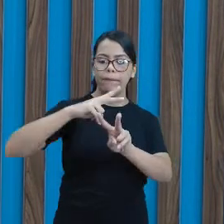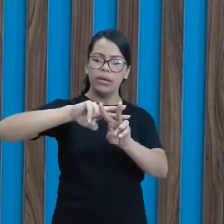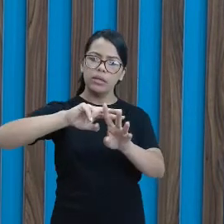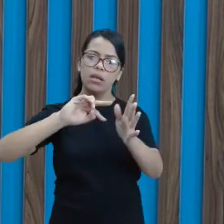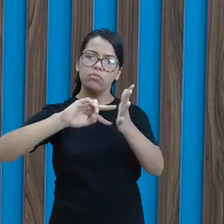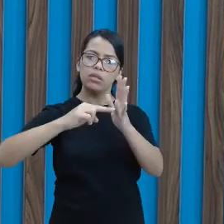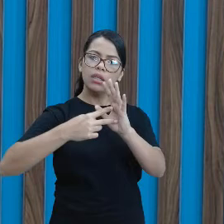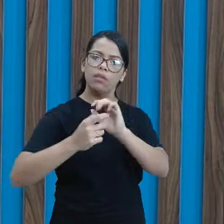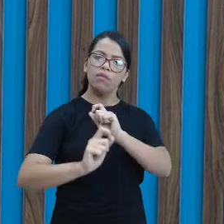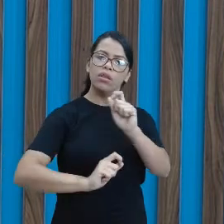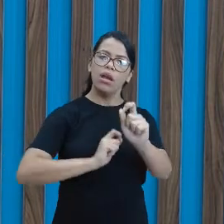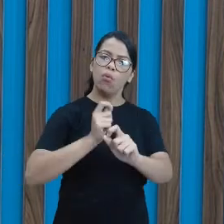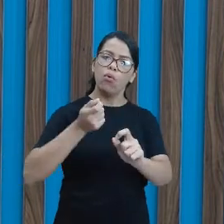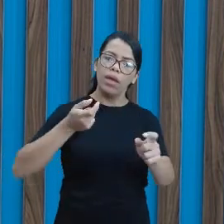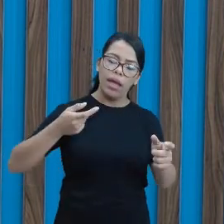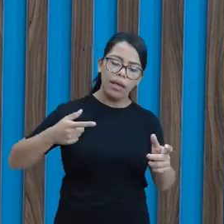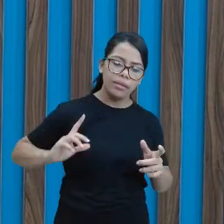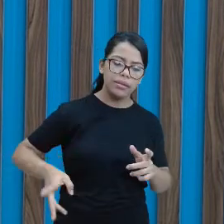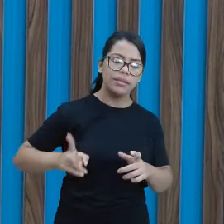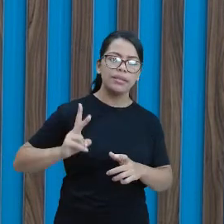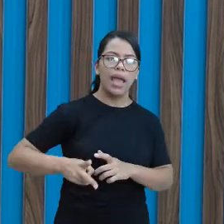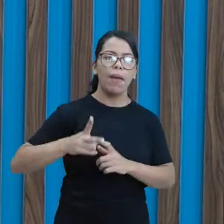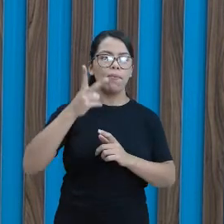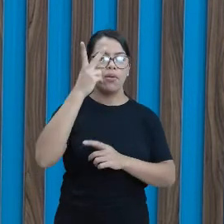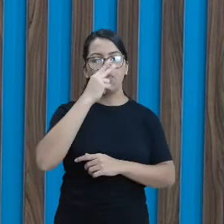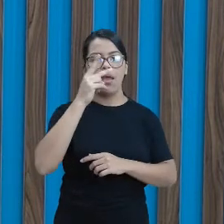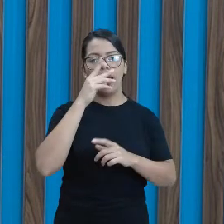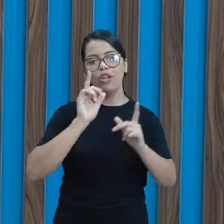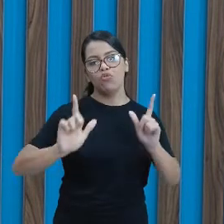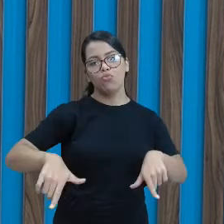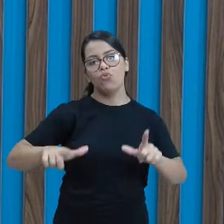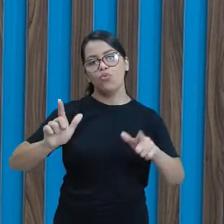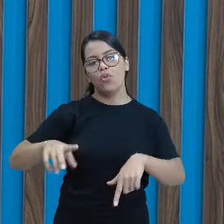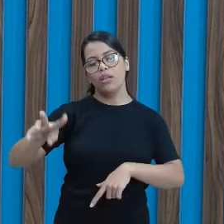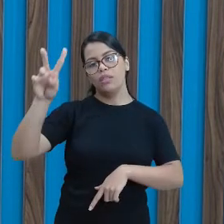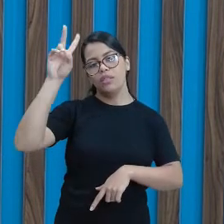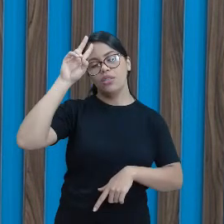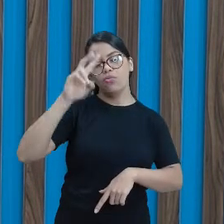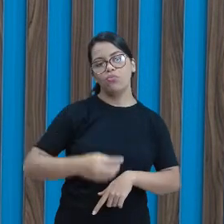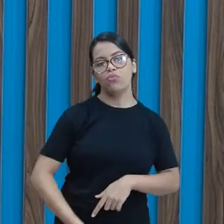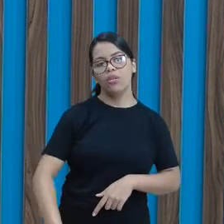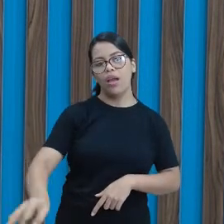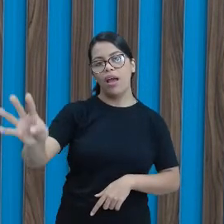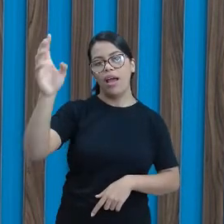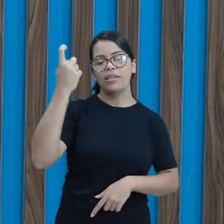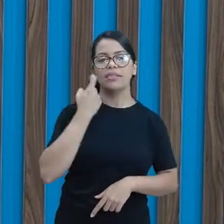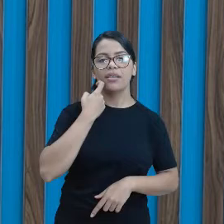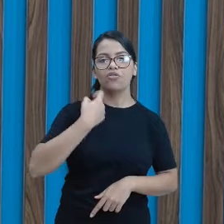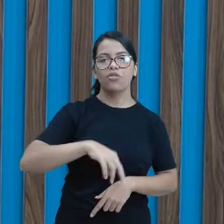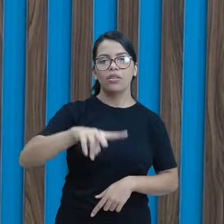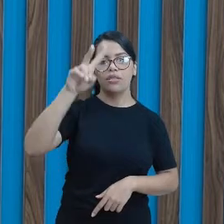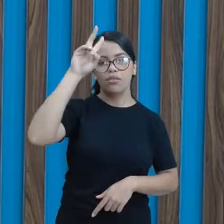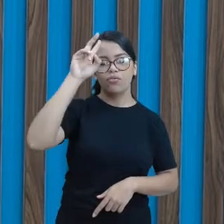naquele ciclo de segunda a sexta-feira, preso naquele ciclo. Ele já sabe por